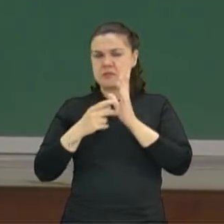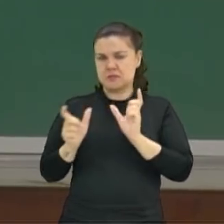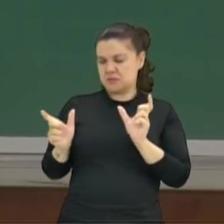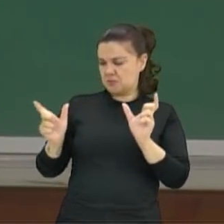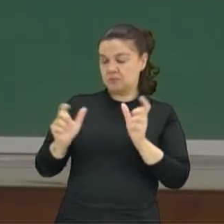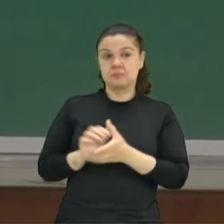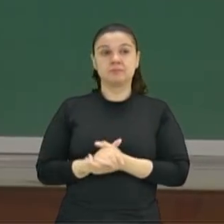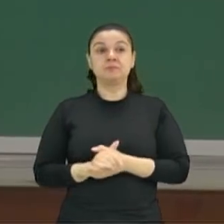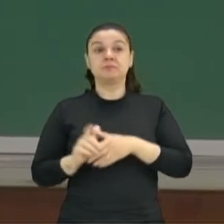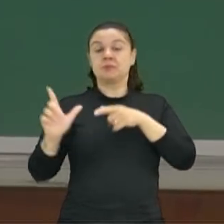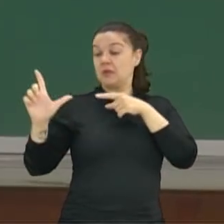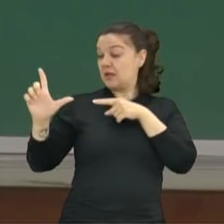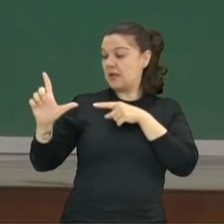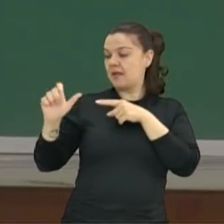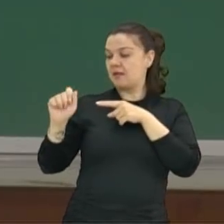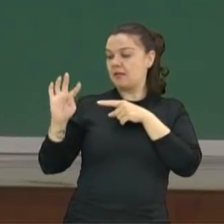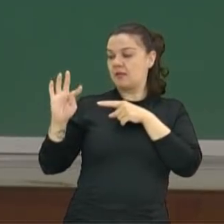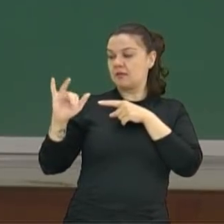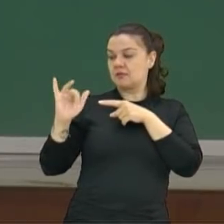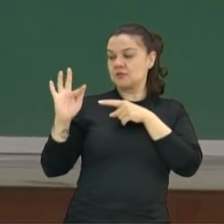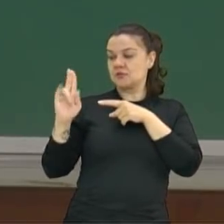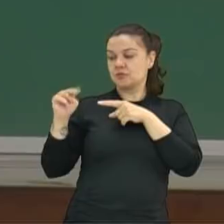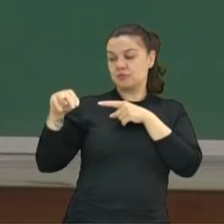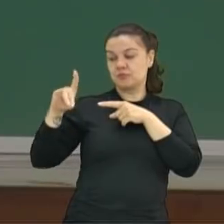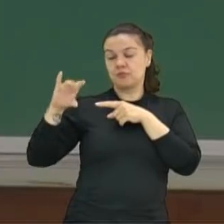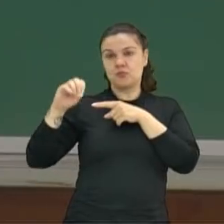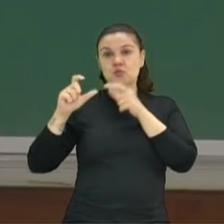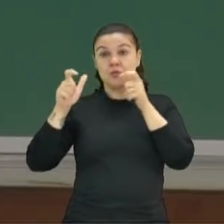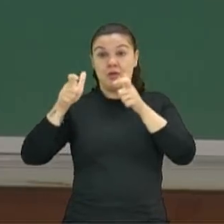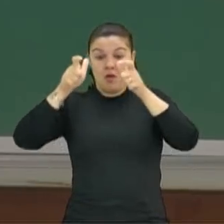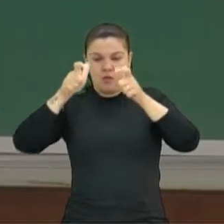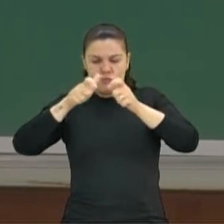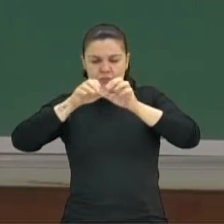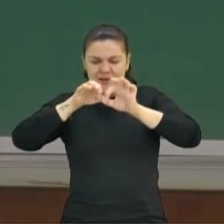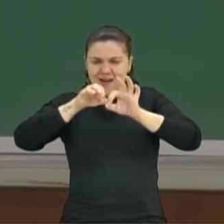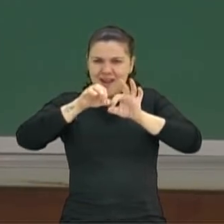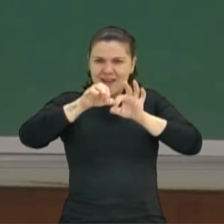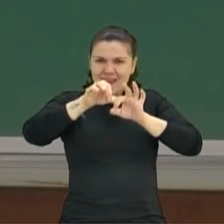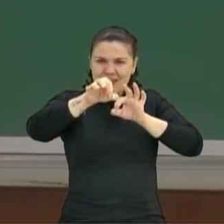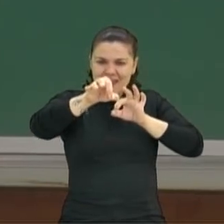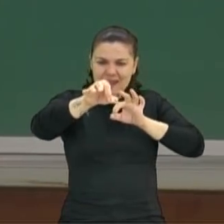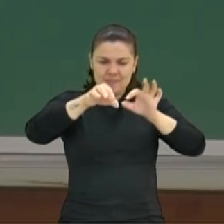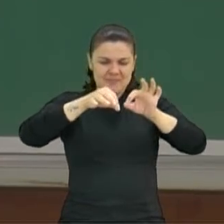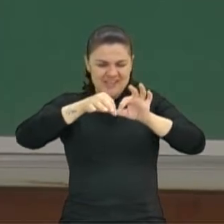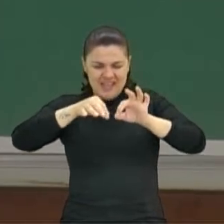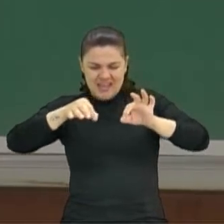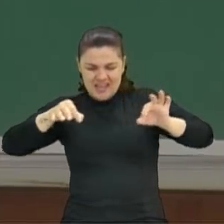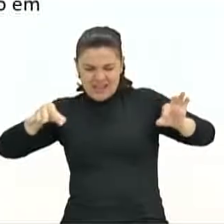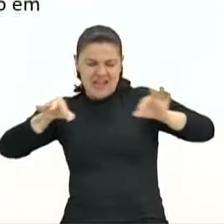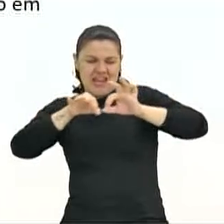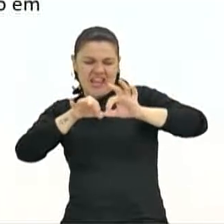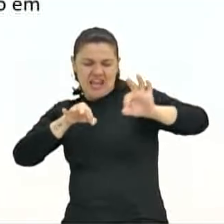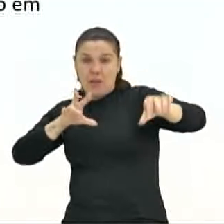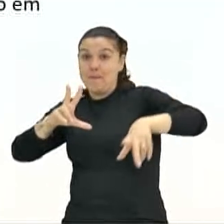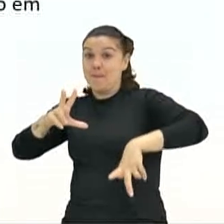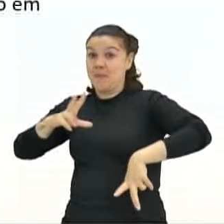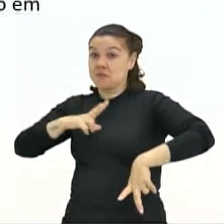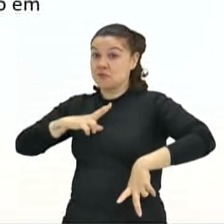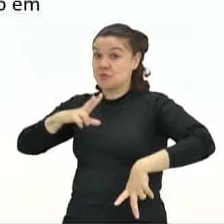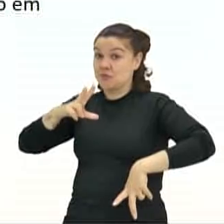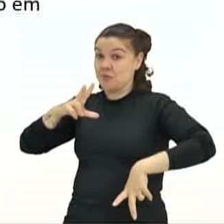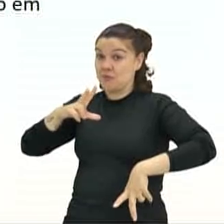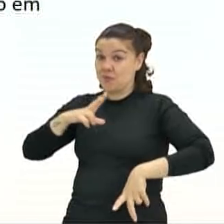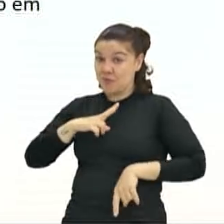falando? Latifúndio corresponde a uma extensa propriedade agrícola privada, extensa,